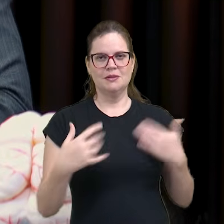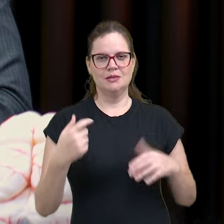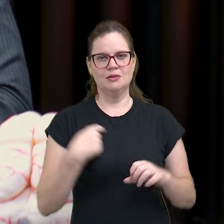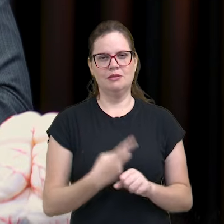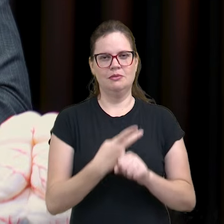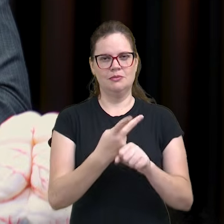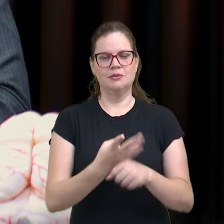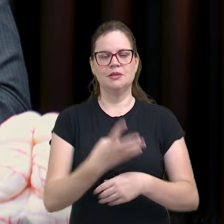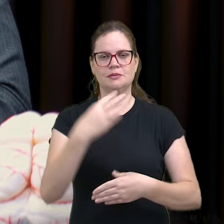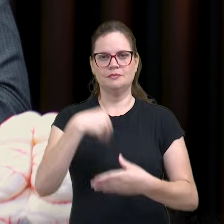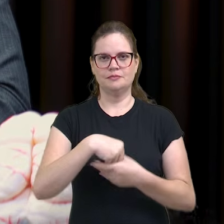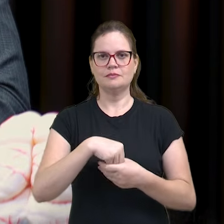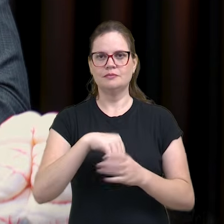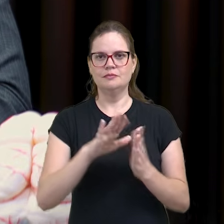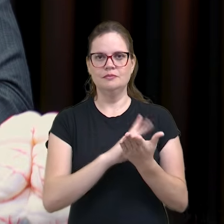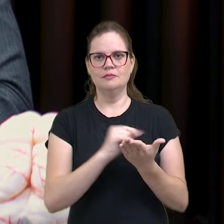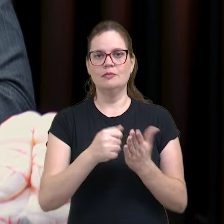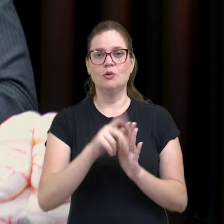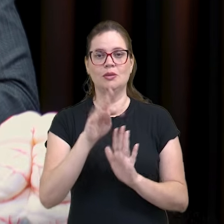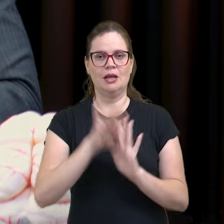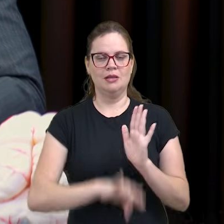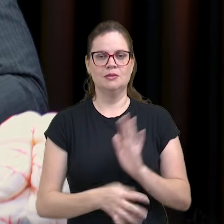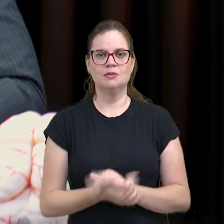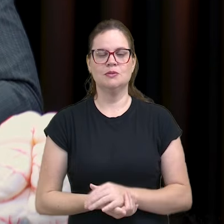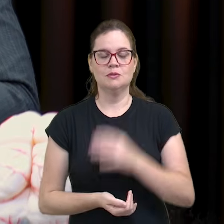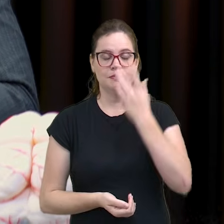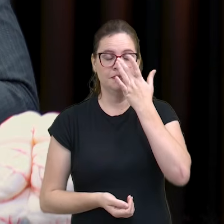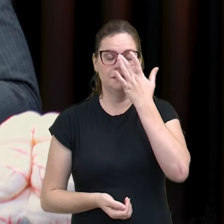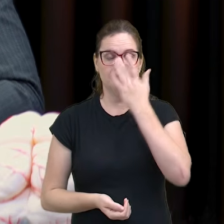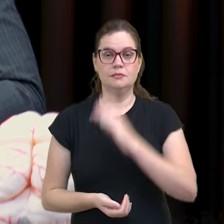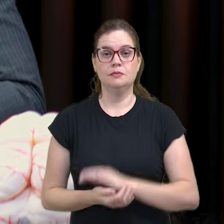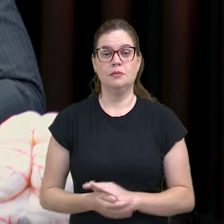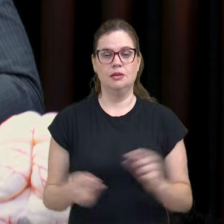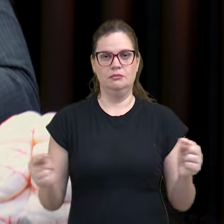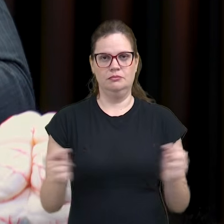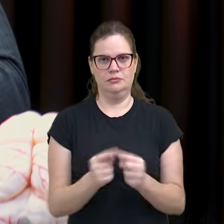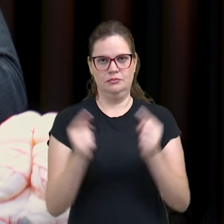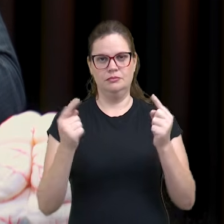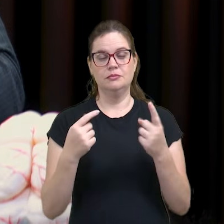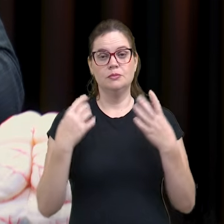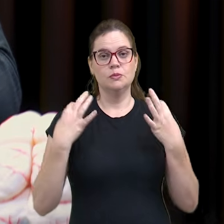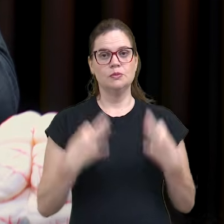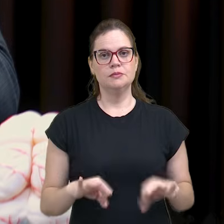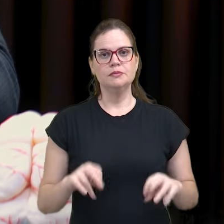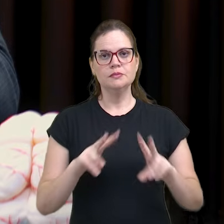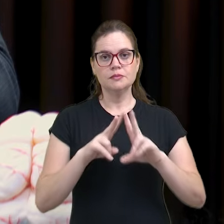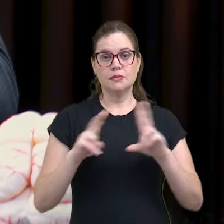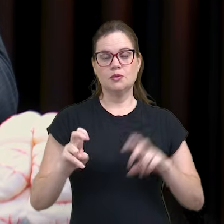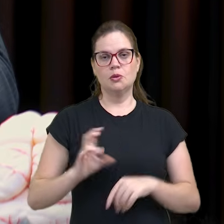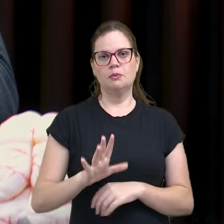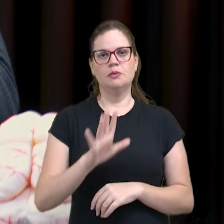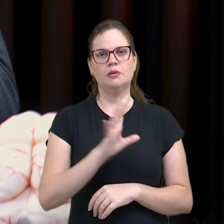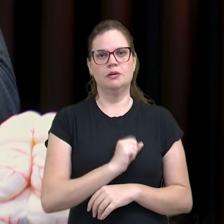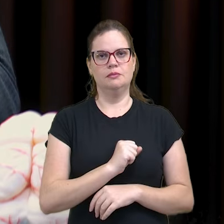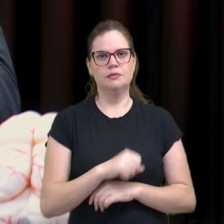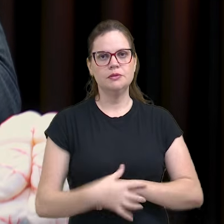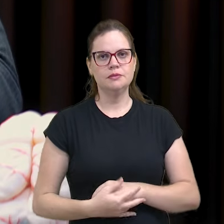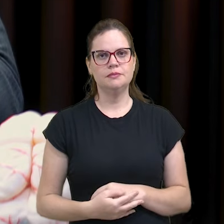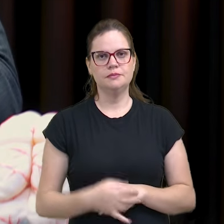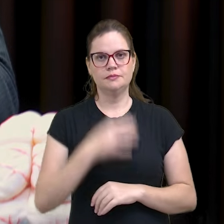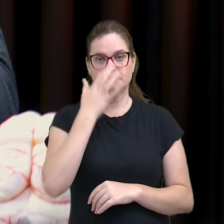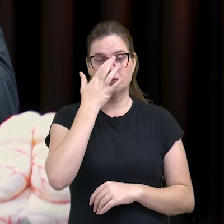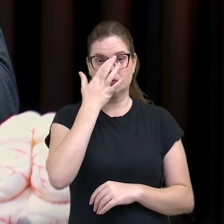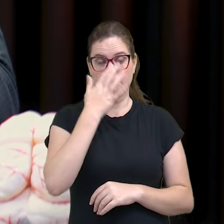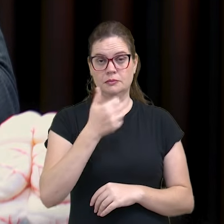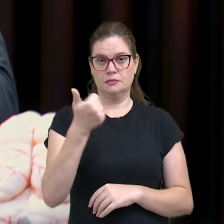palavra do Senhor que coroa muito bem sobre o amor, né? Lá na primeira carta aos Coríntios,